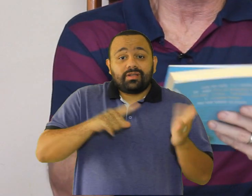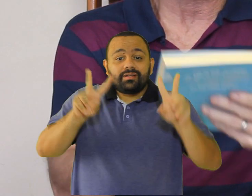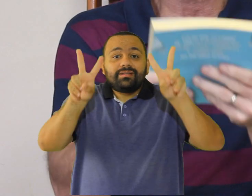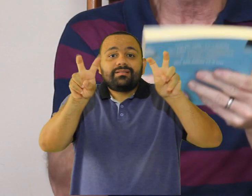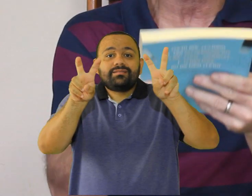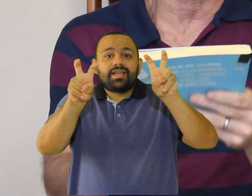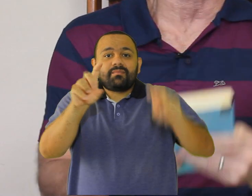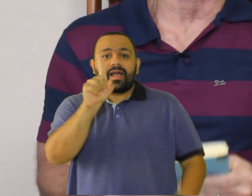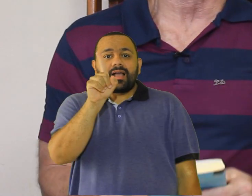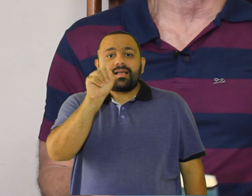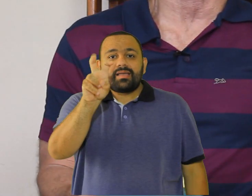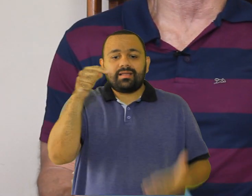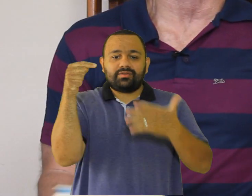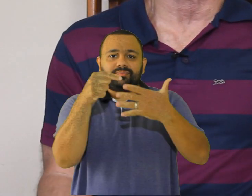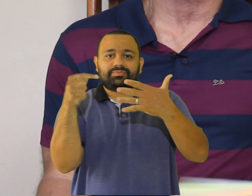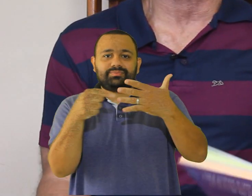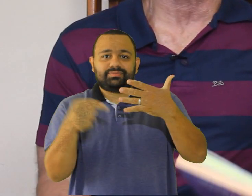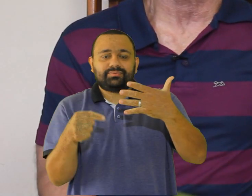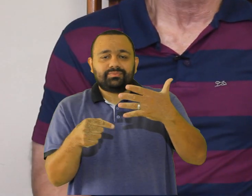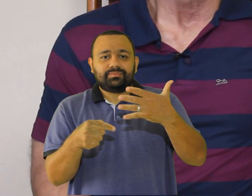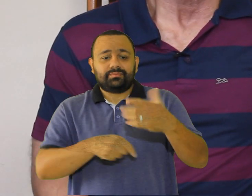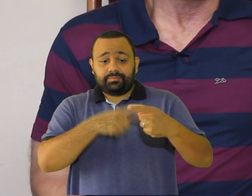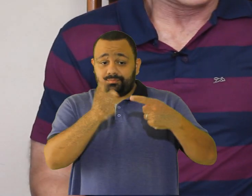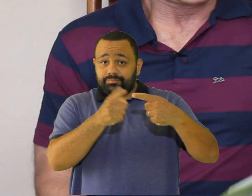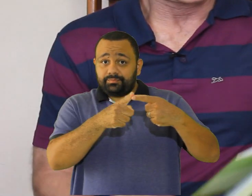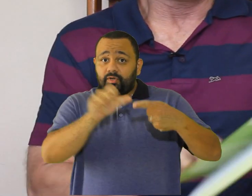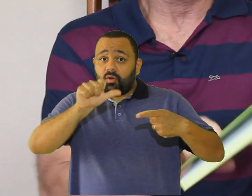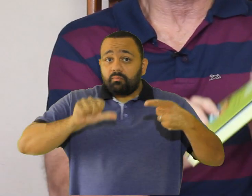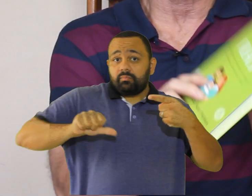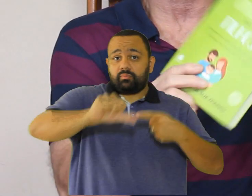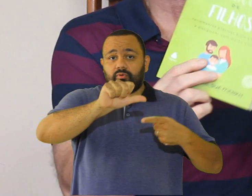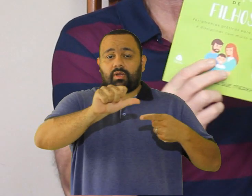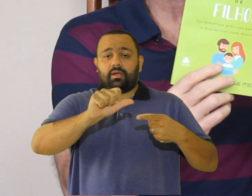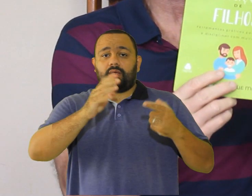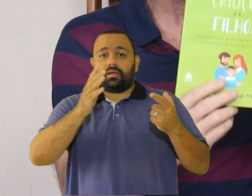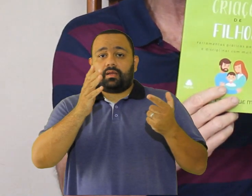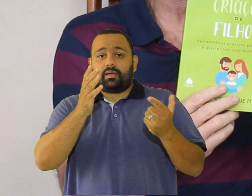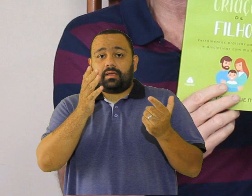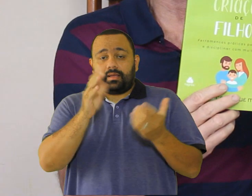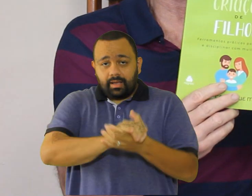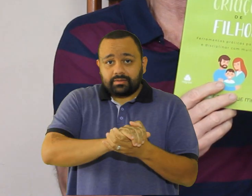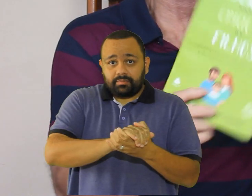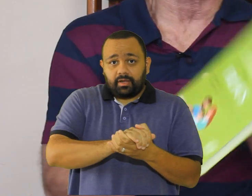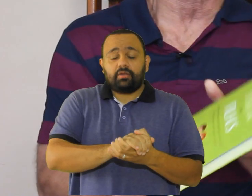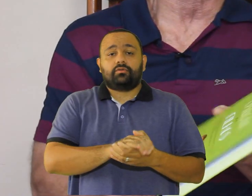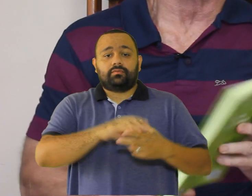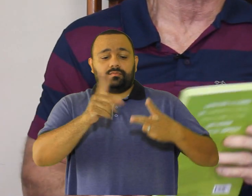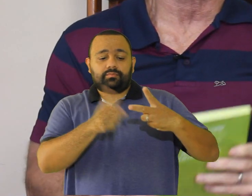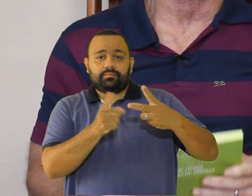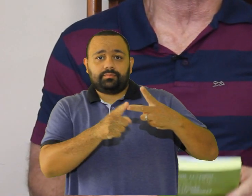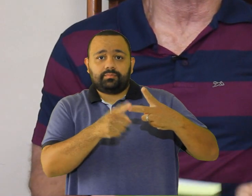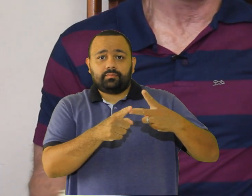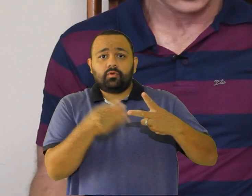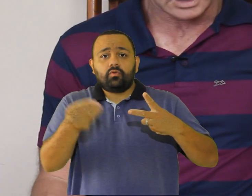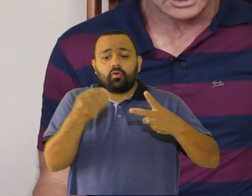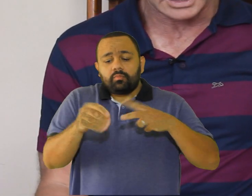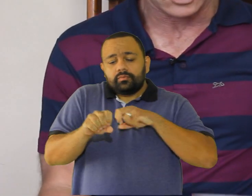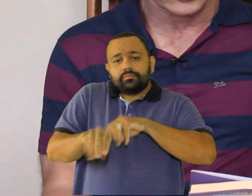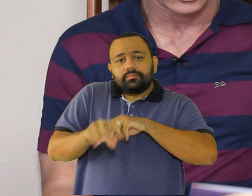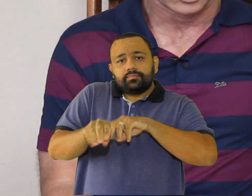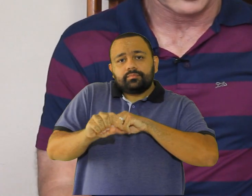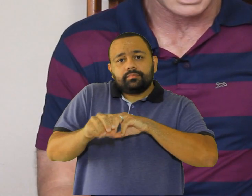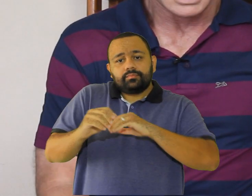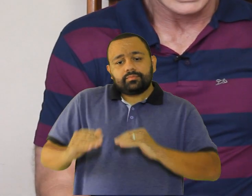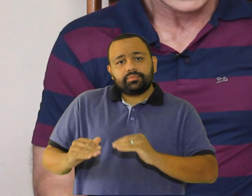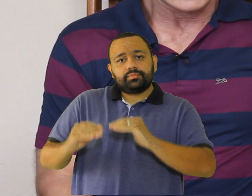Essa aqui para transformar seu casamento, depois disso para a criação dos seus filhos, e um